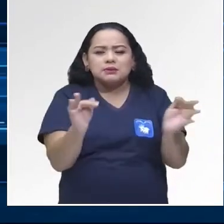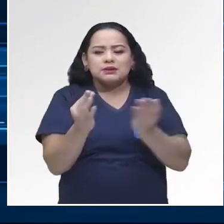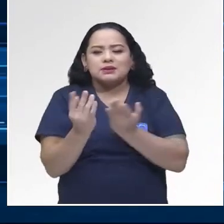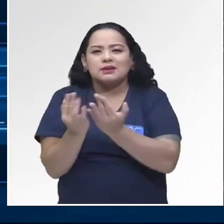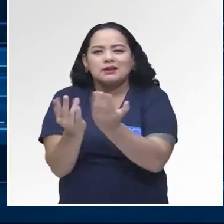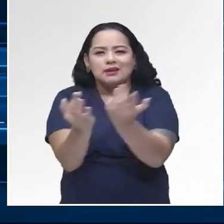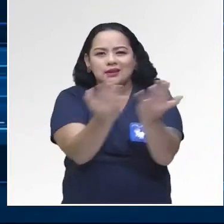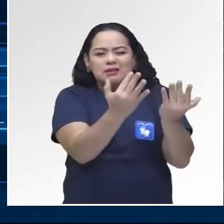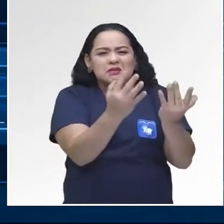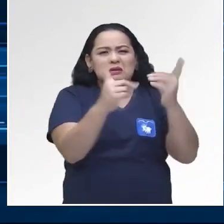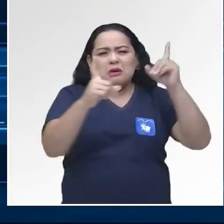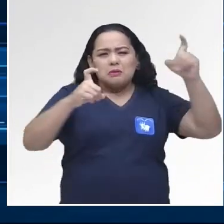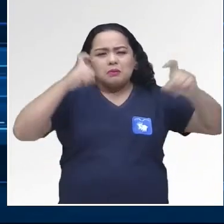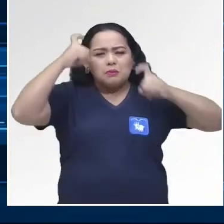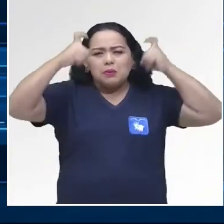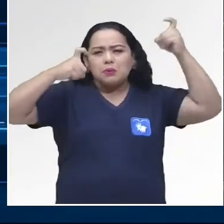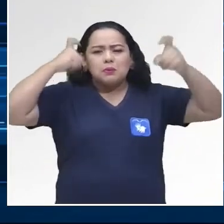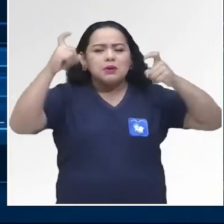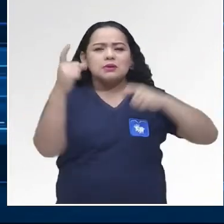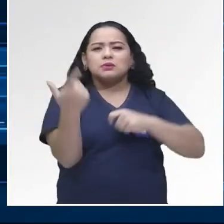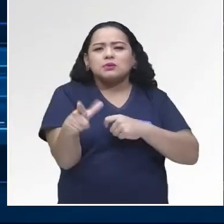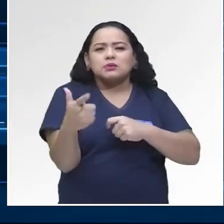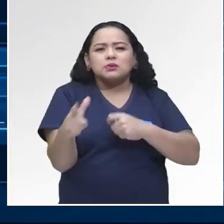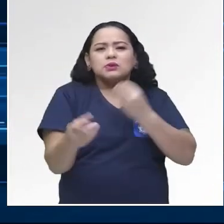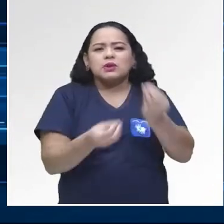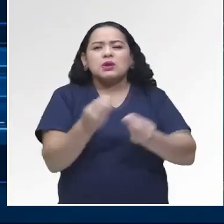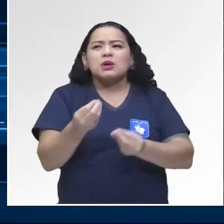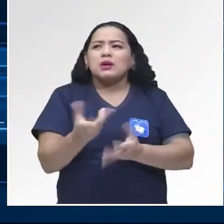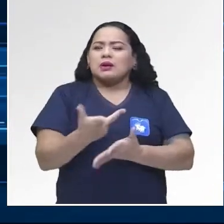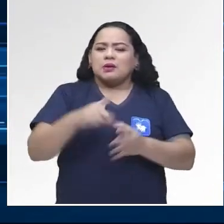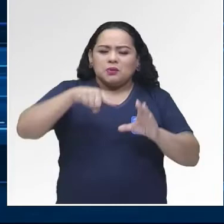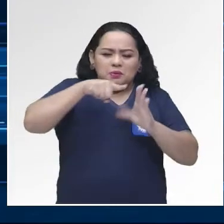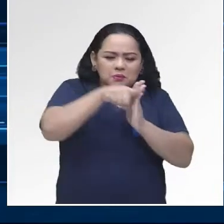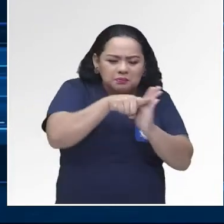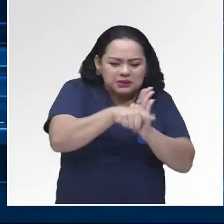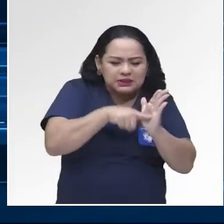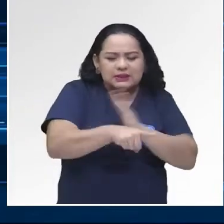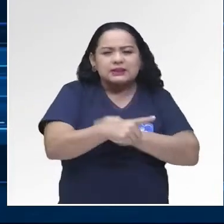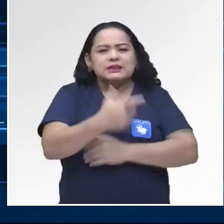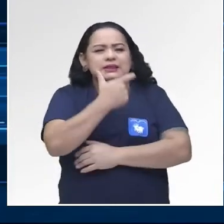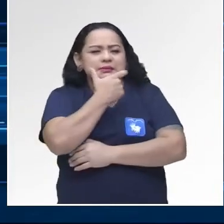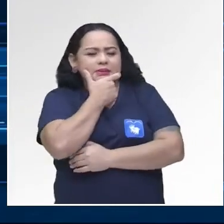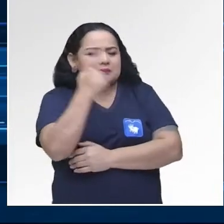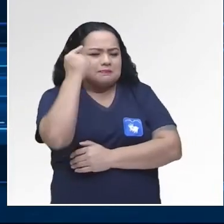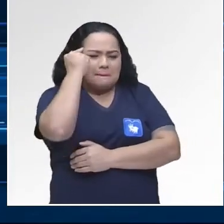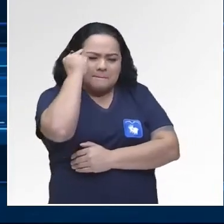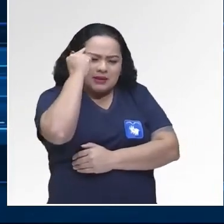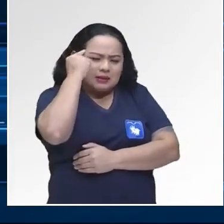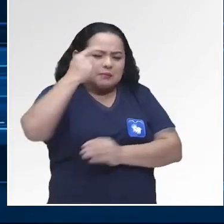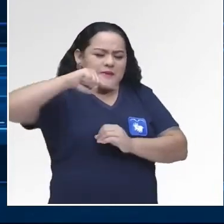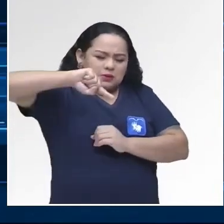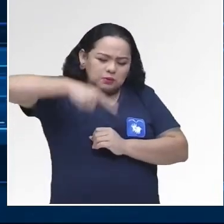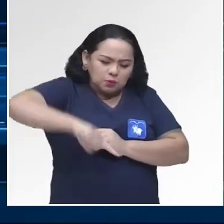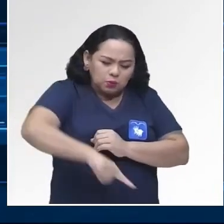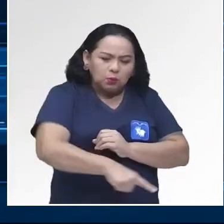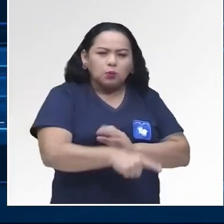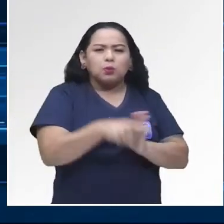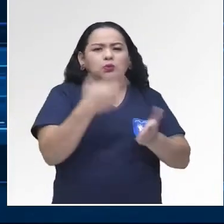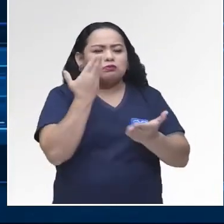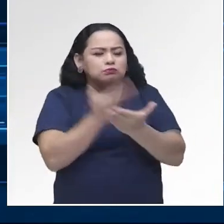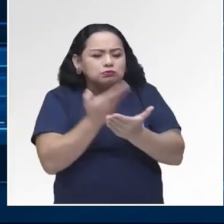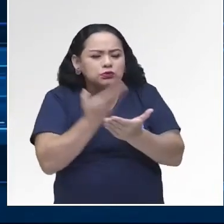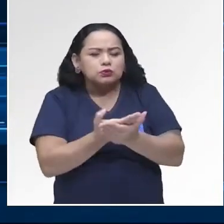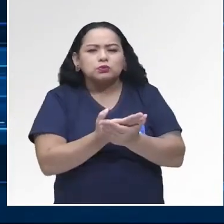não está preocupada com abordagens, né, mais de